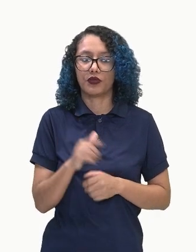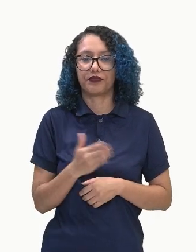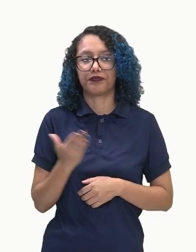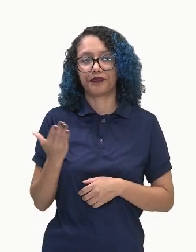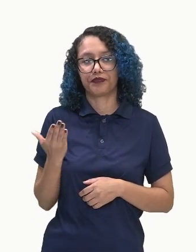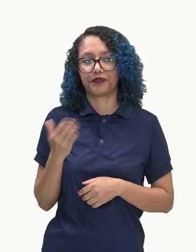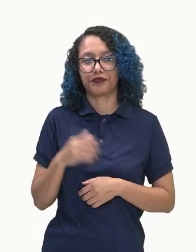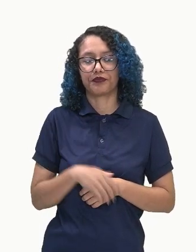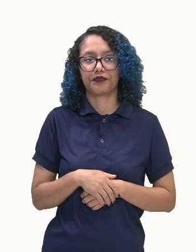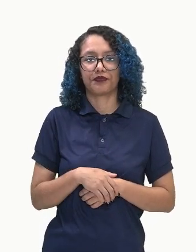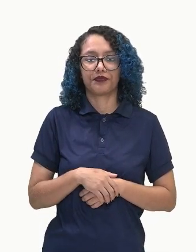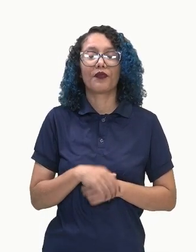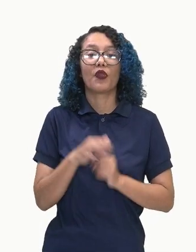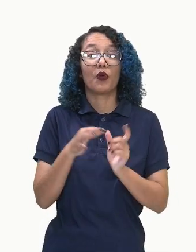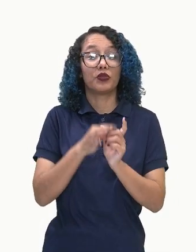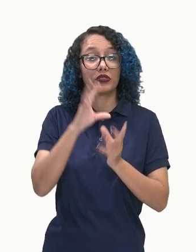conjunções